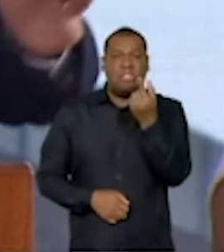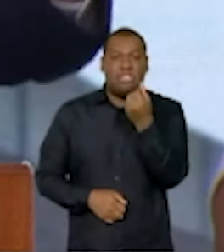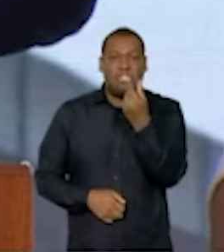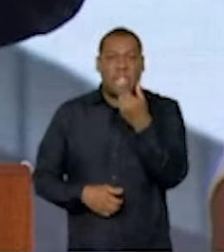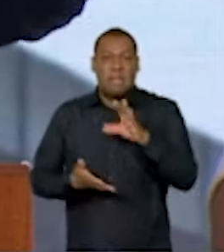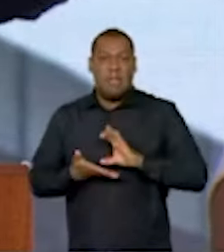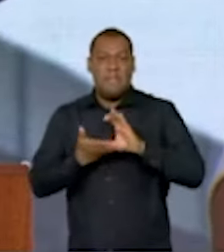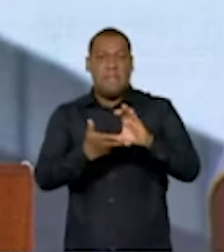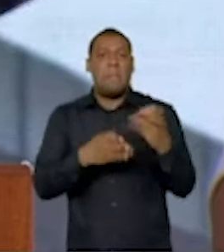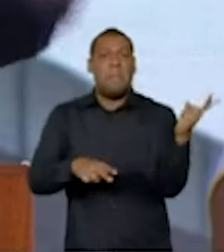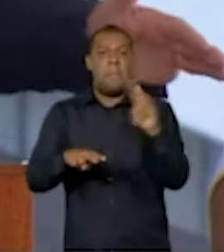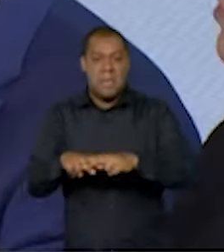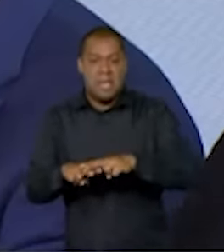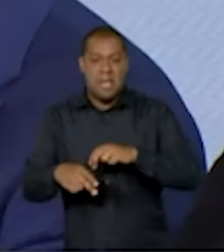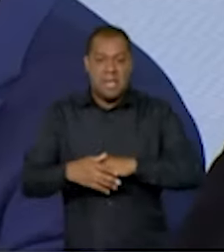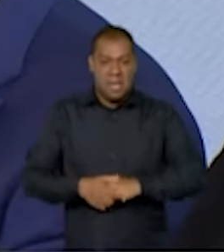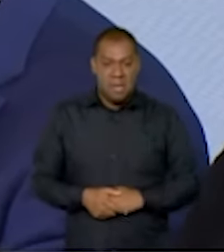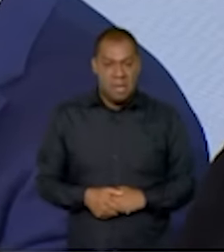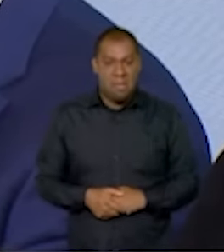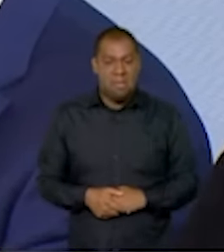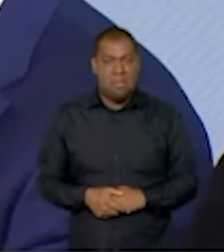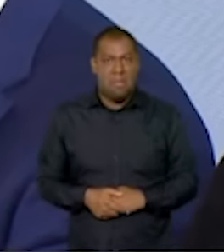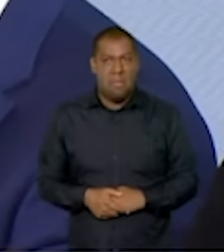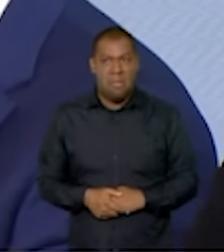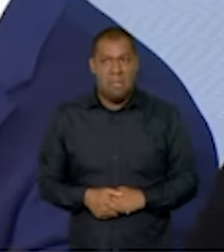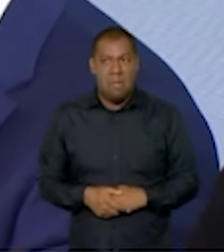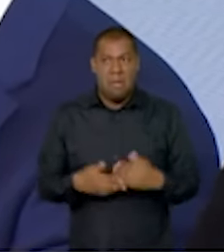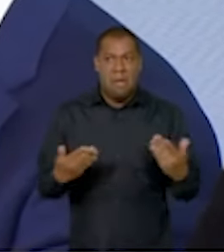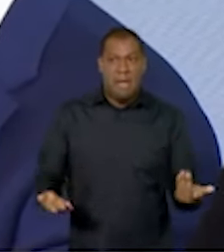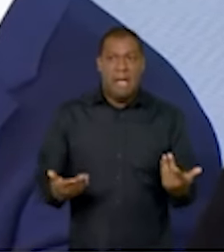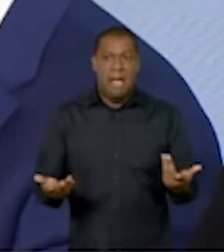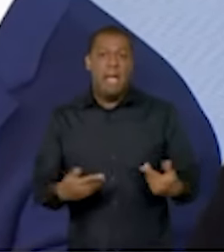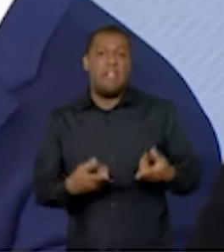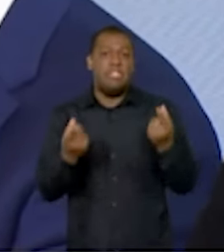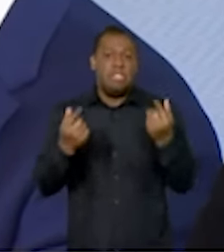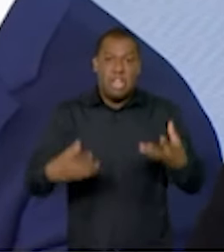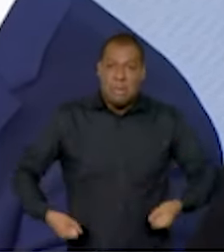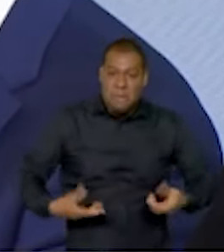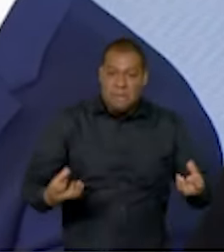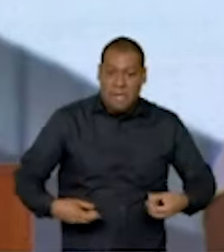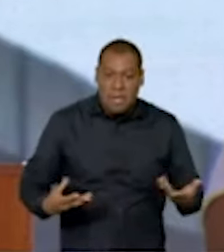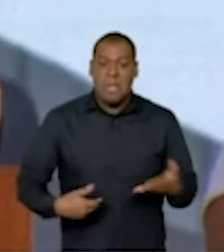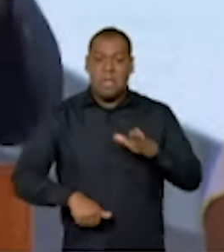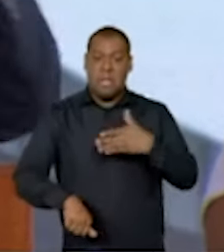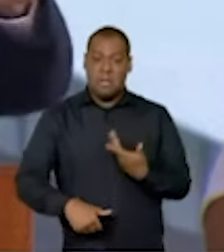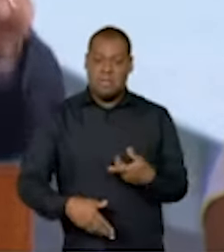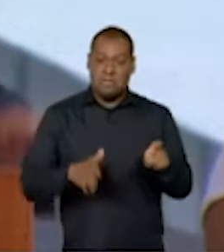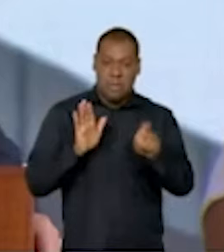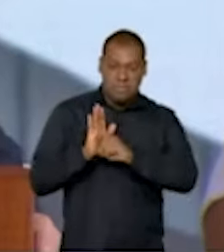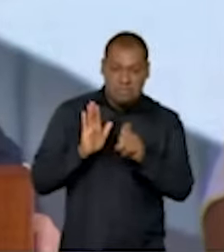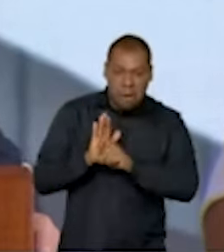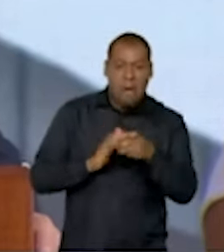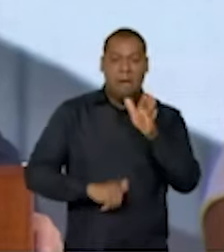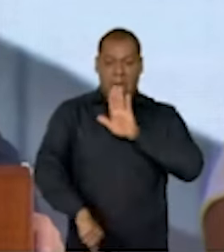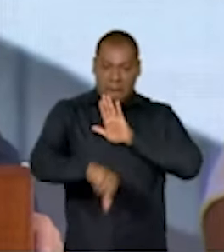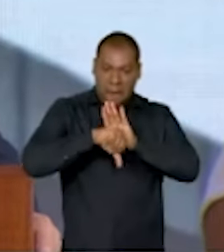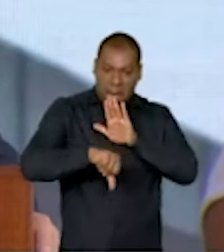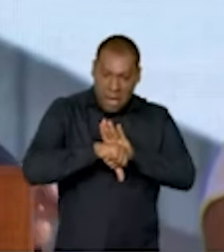gasto é você ter que gastar a fortuna para combater a droga, o contrabando, o crime organizado. Isso é